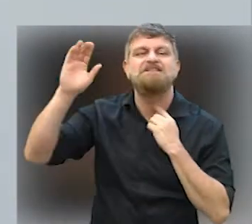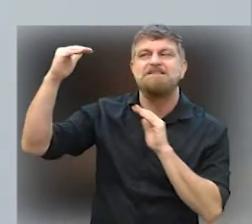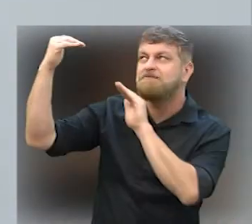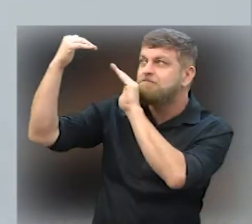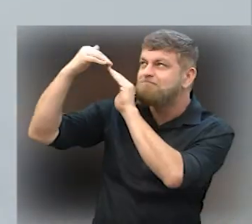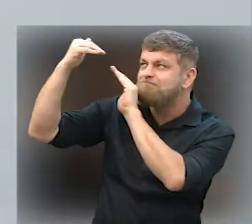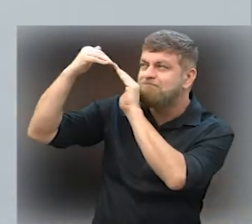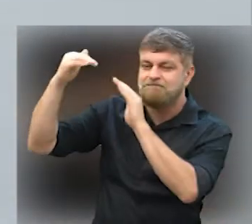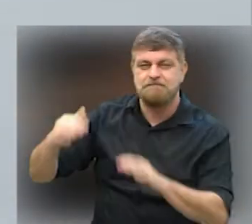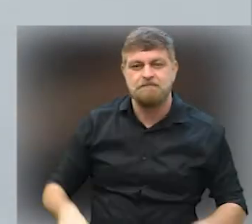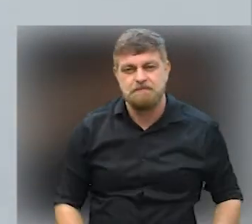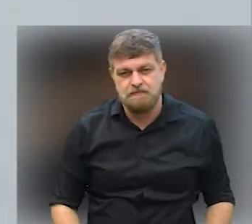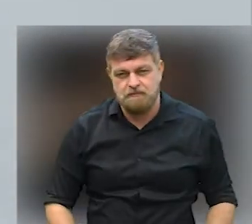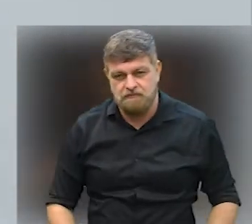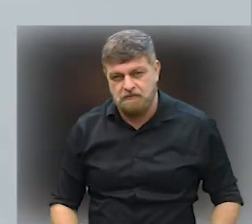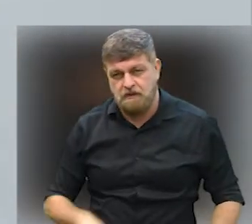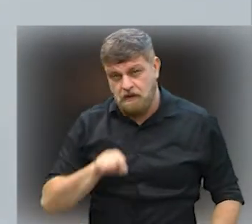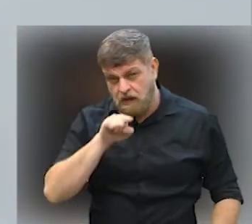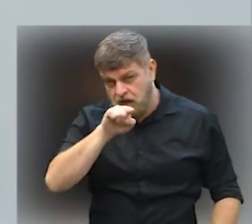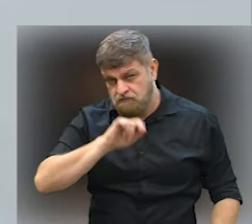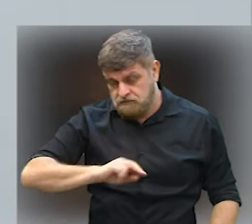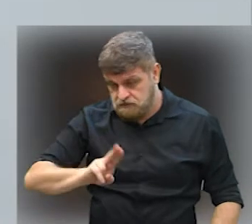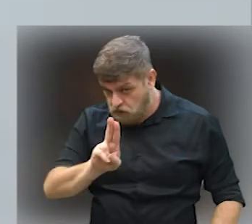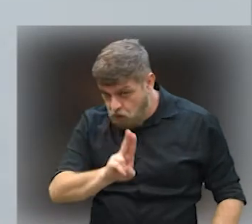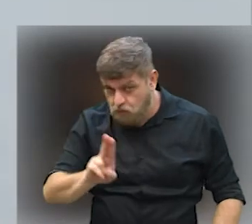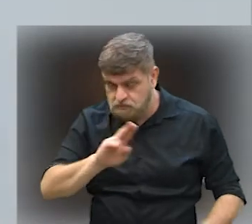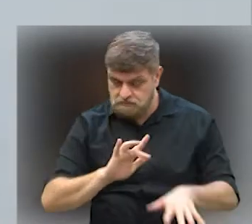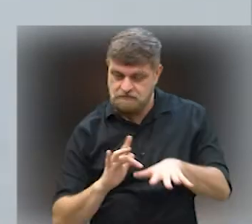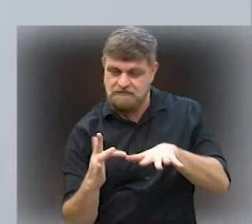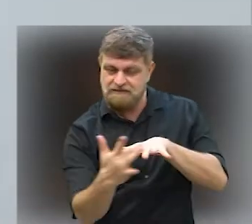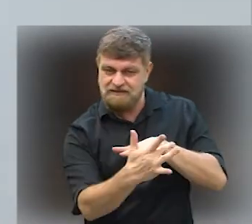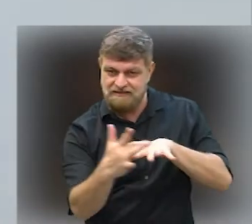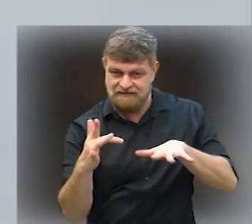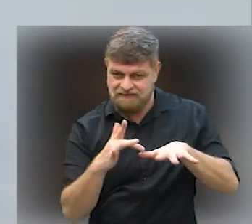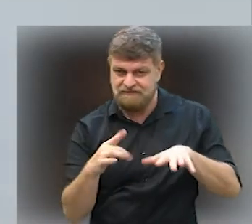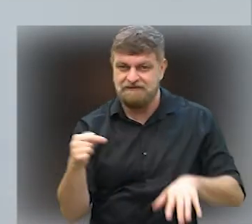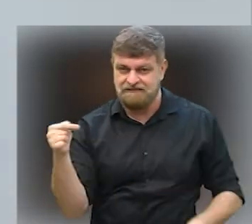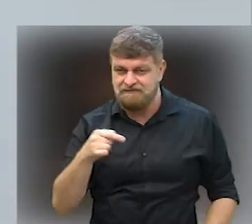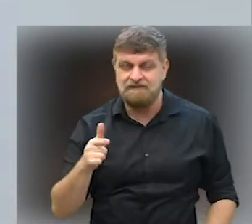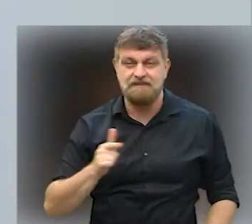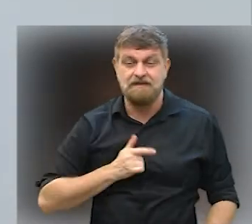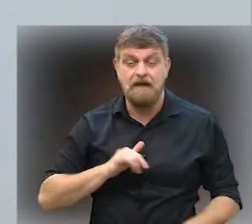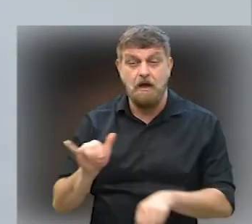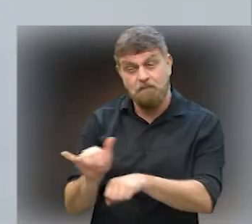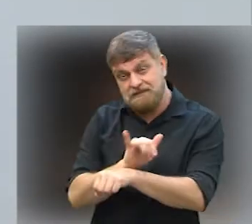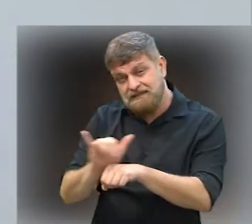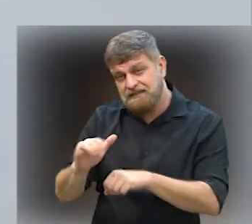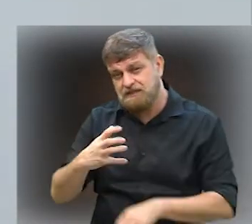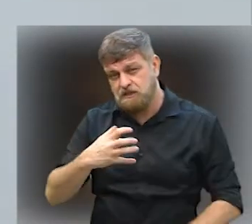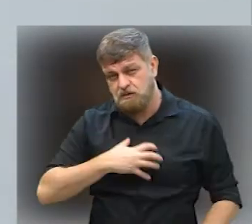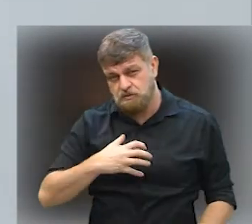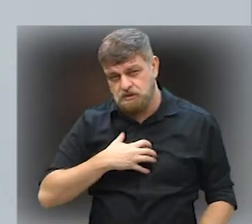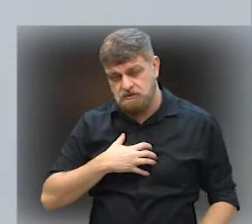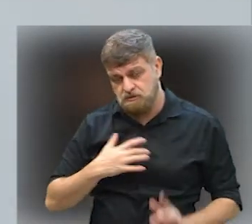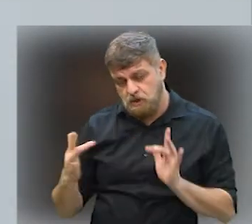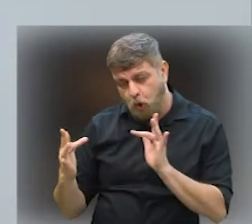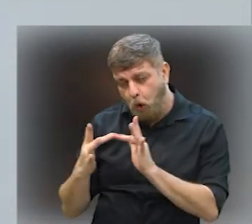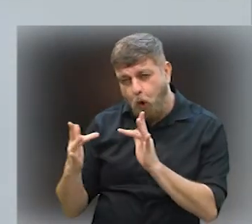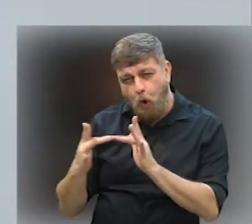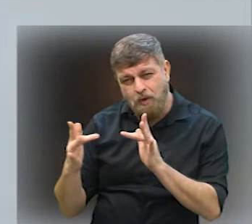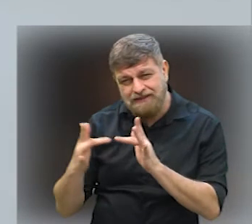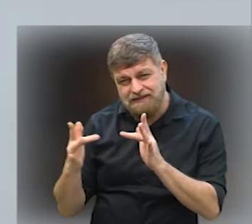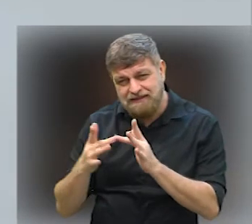aguardando. Você utilizou muito bem as redes sociais nesta expedição, né? Era uma forma de você se